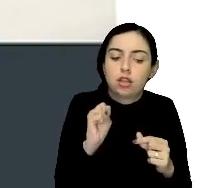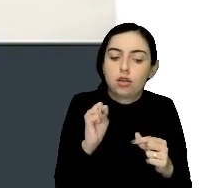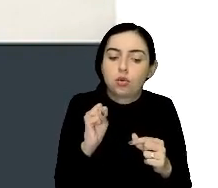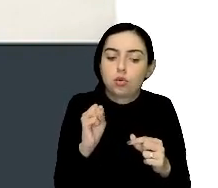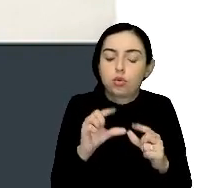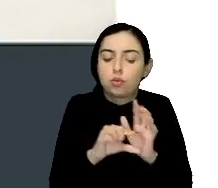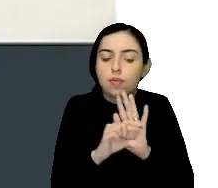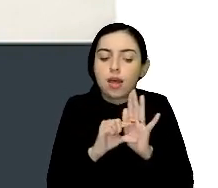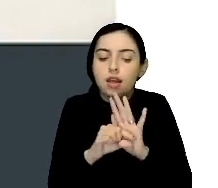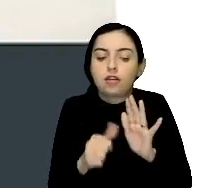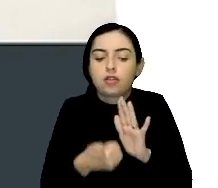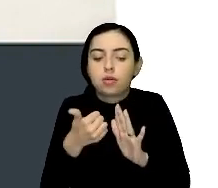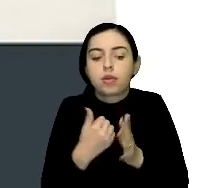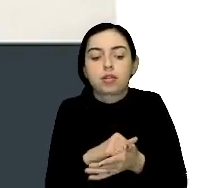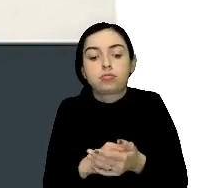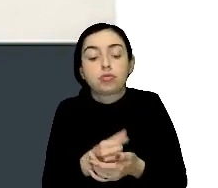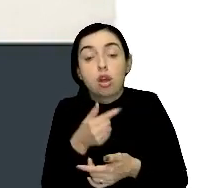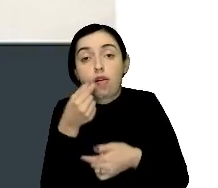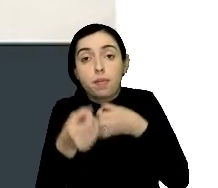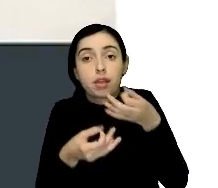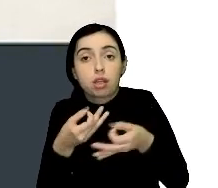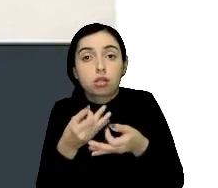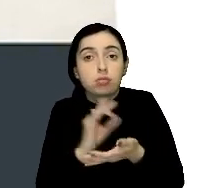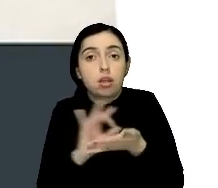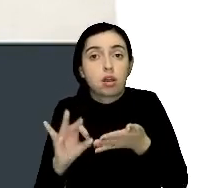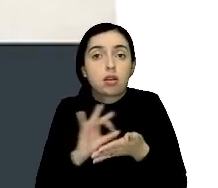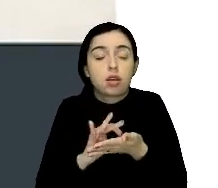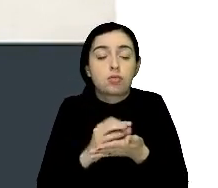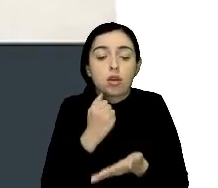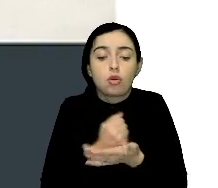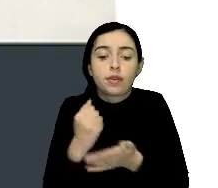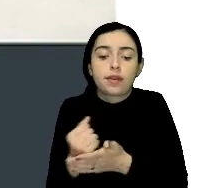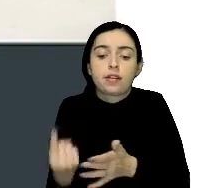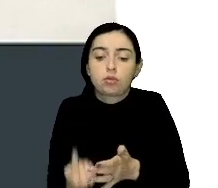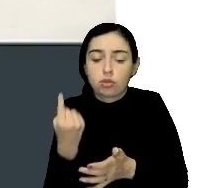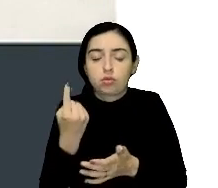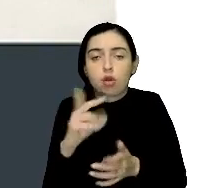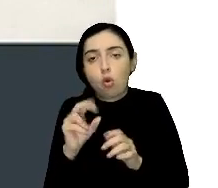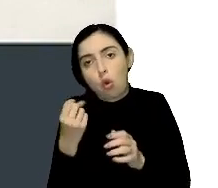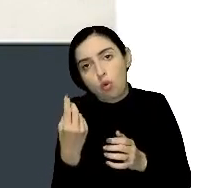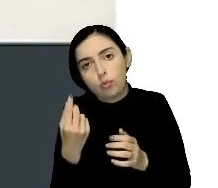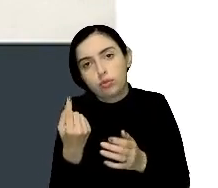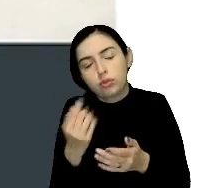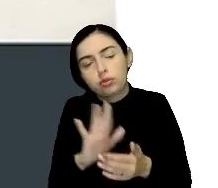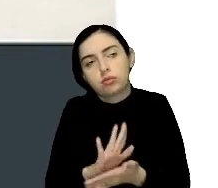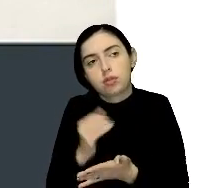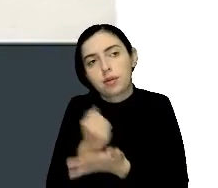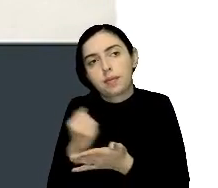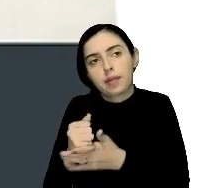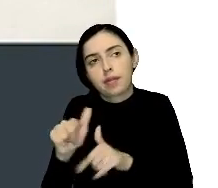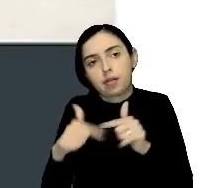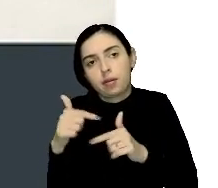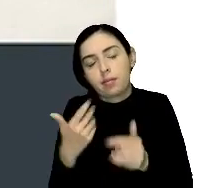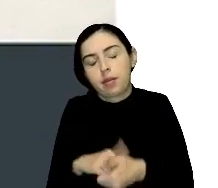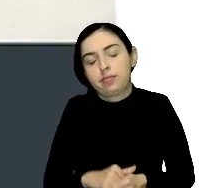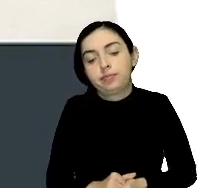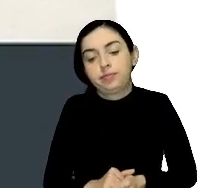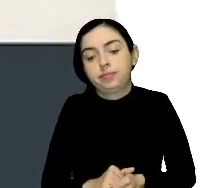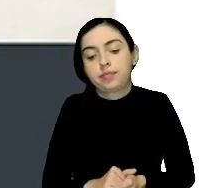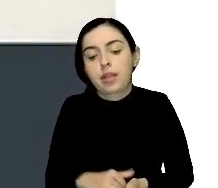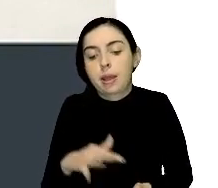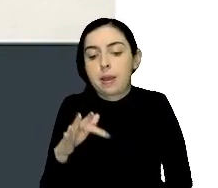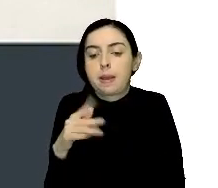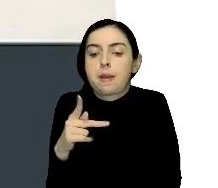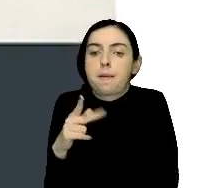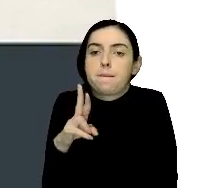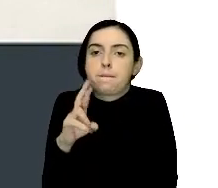ser considerado a oferta de trabalho é caracterizada por meio de contrato individual de trabalho ou de contrato de prestação de serviços, o que é mais